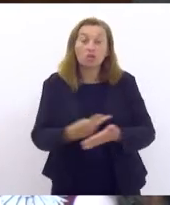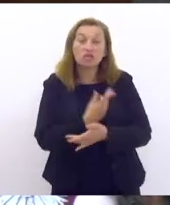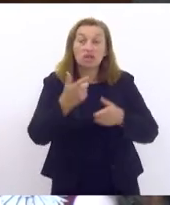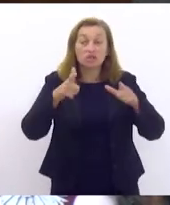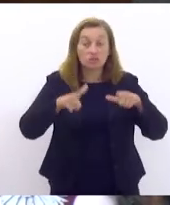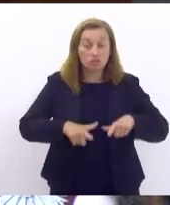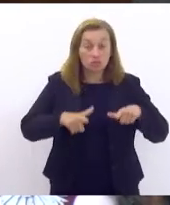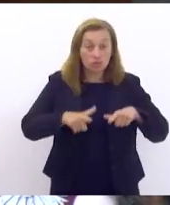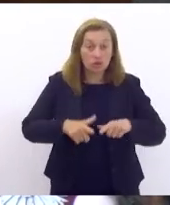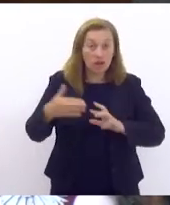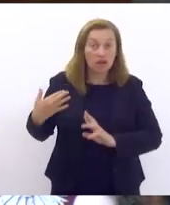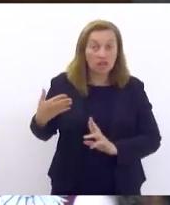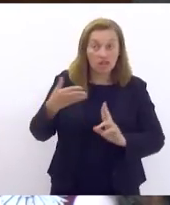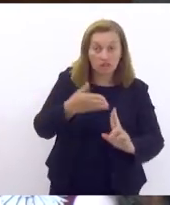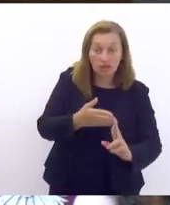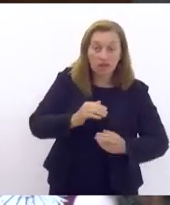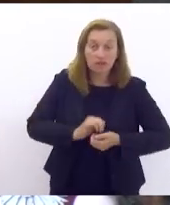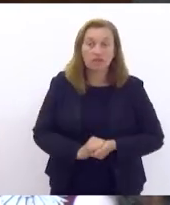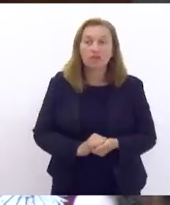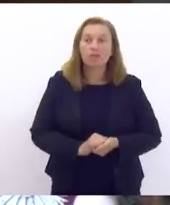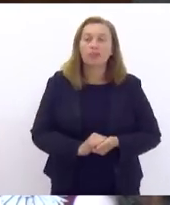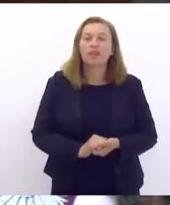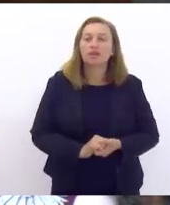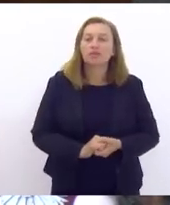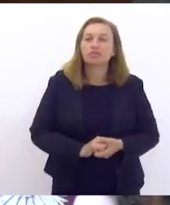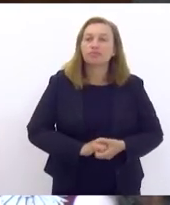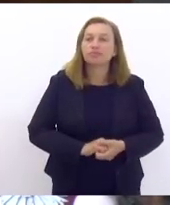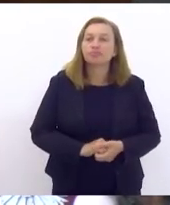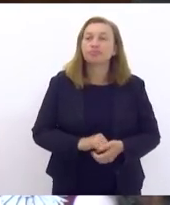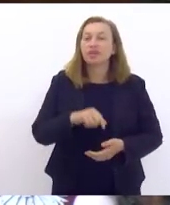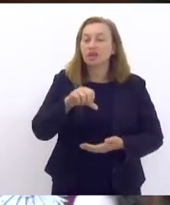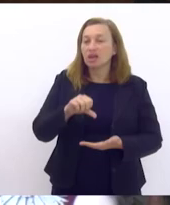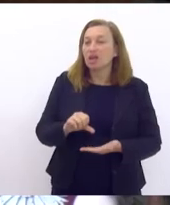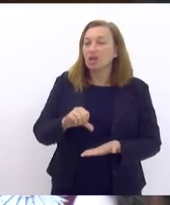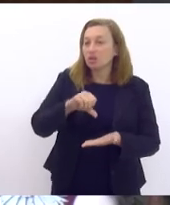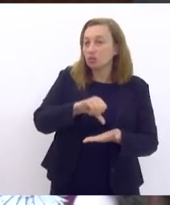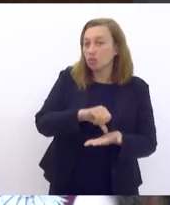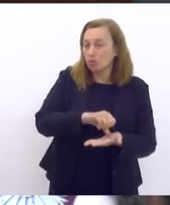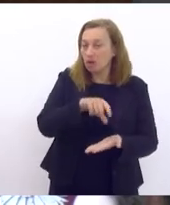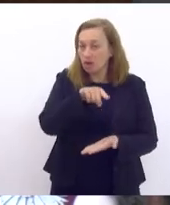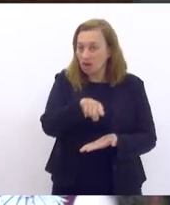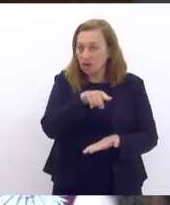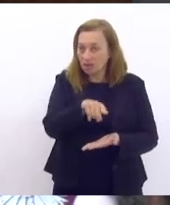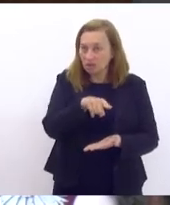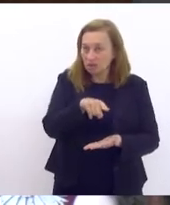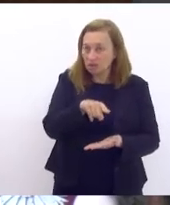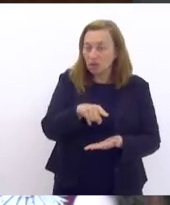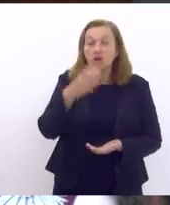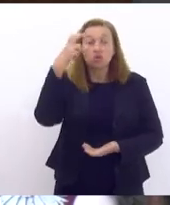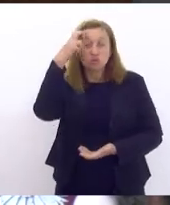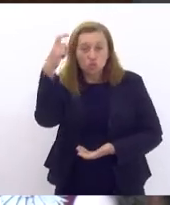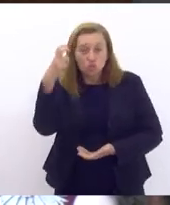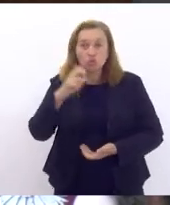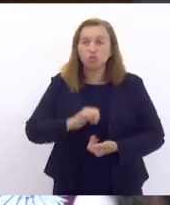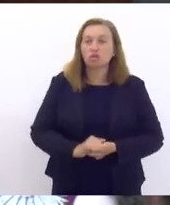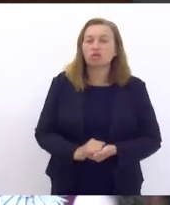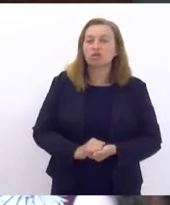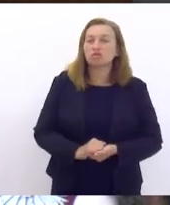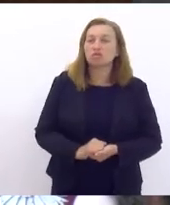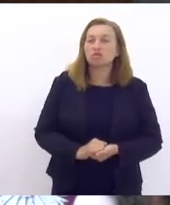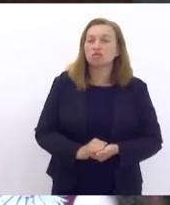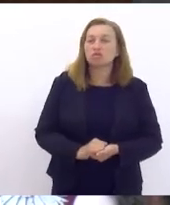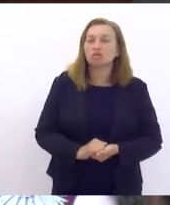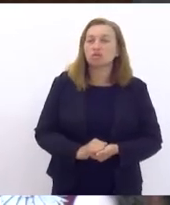naquele centro de referência e naquele polo, que é um polo erradicador de cultura, um